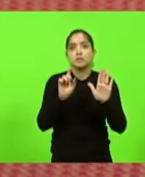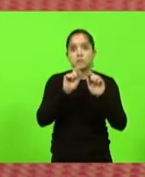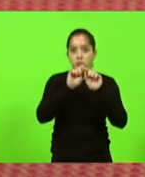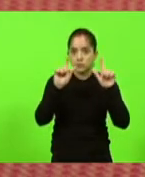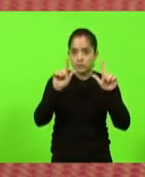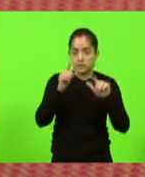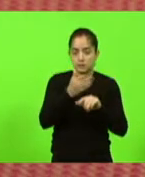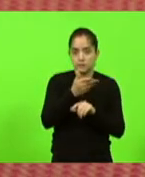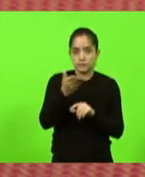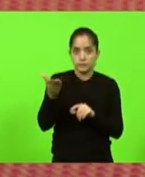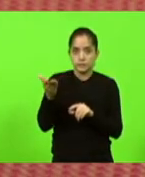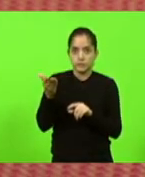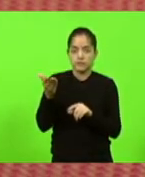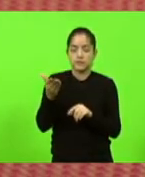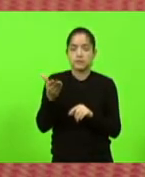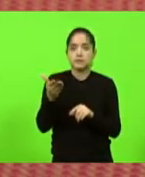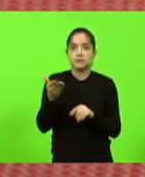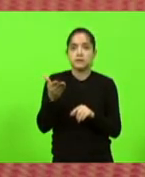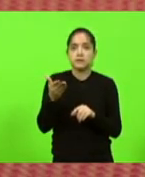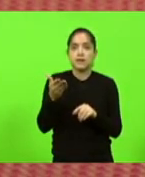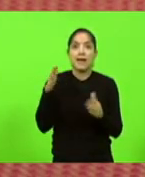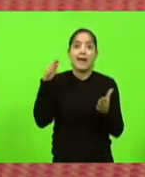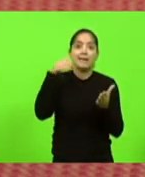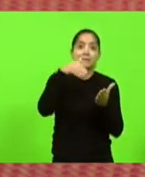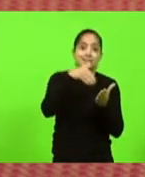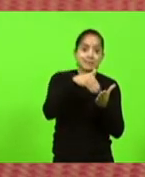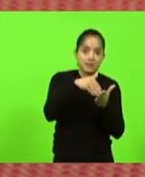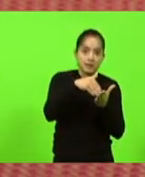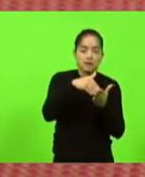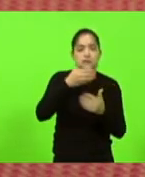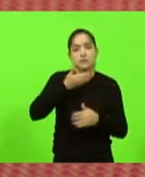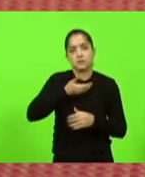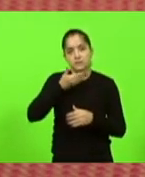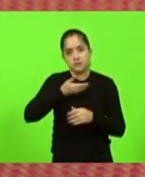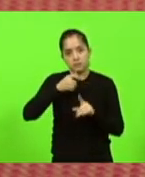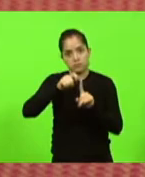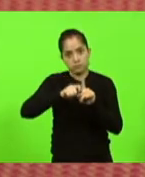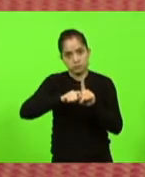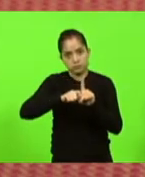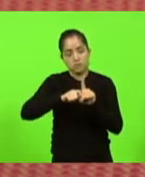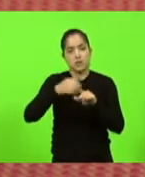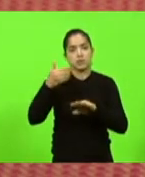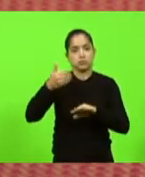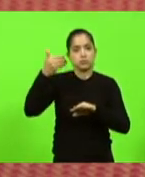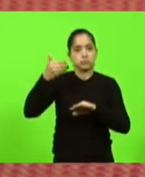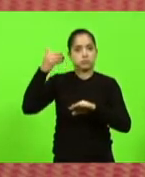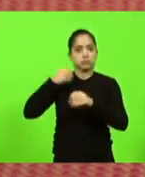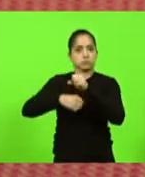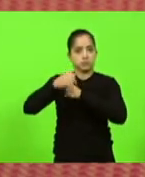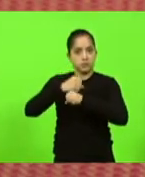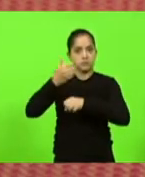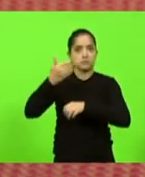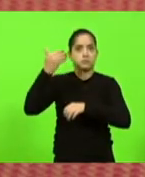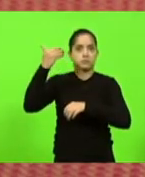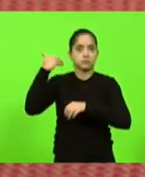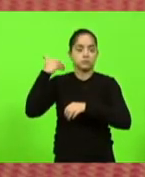deputados. Ele disse até dezembro de 2020. Então, 2019, 18, 17, para frente. Tá? O